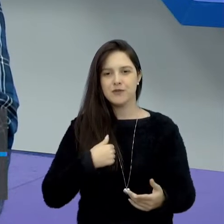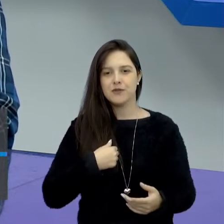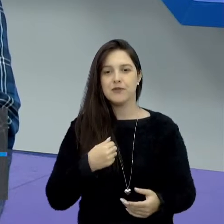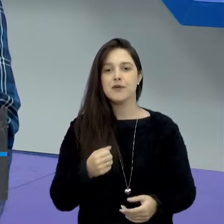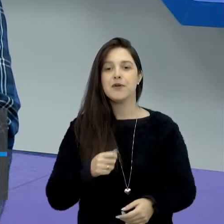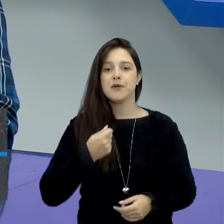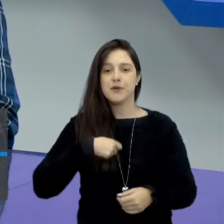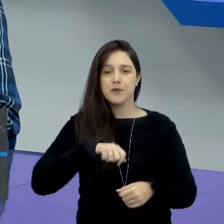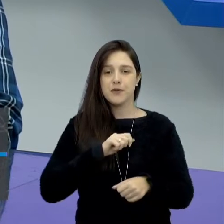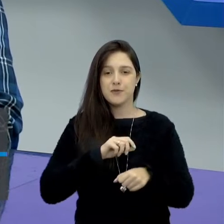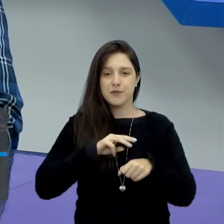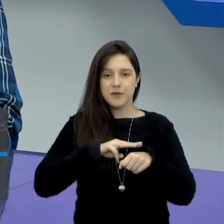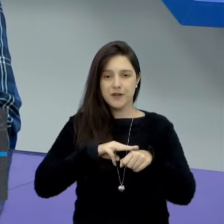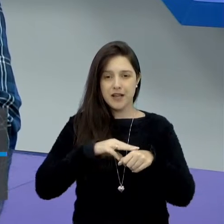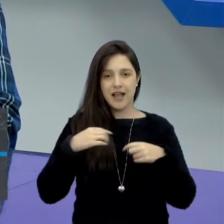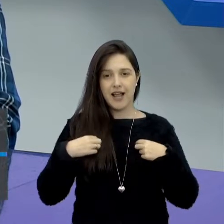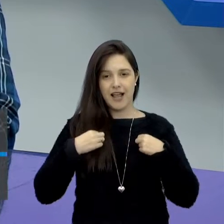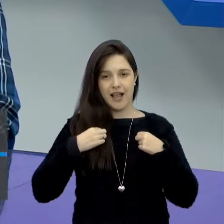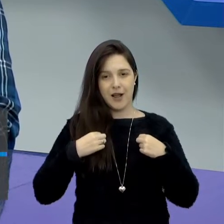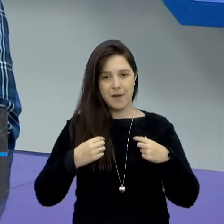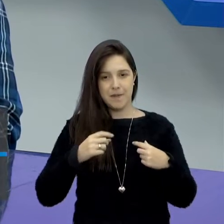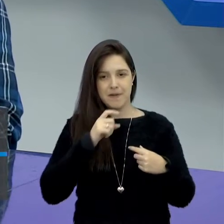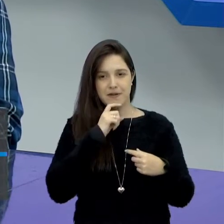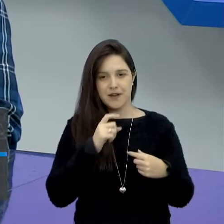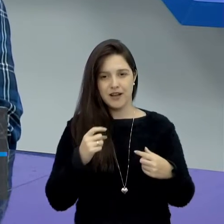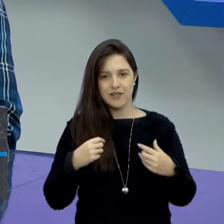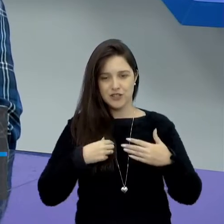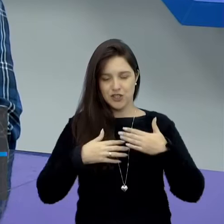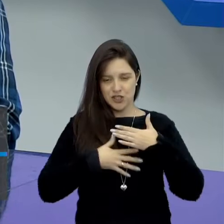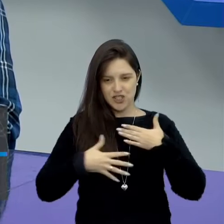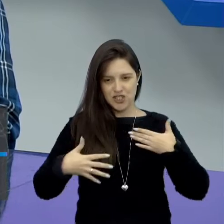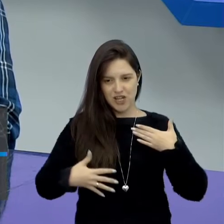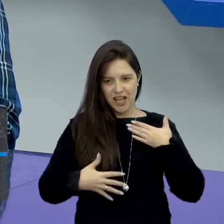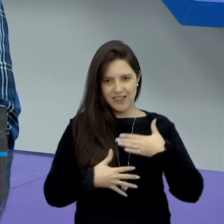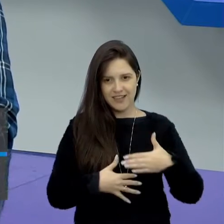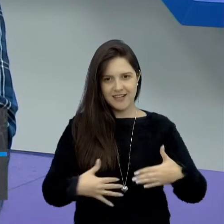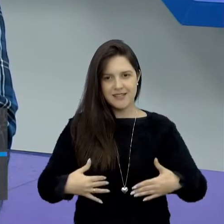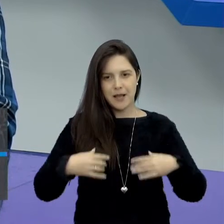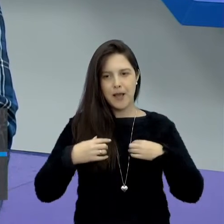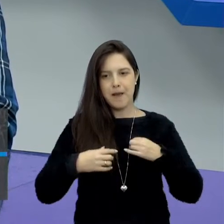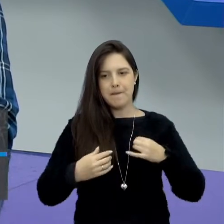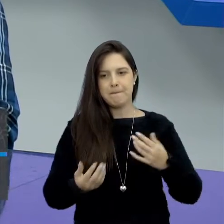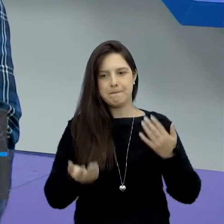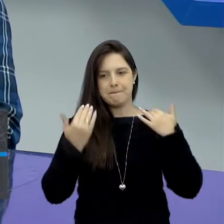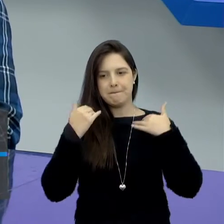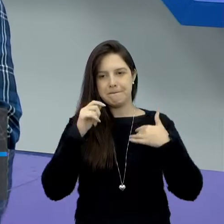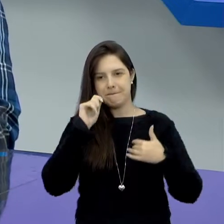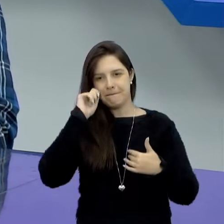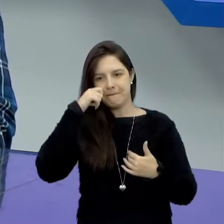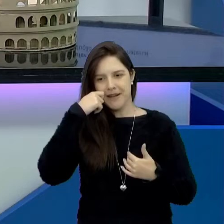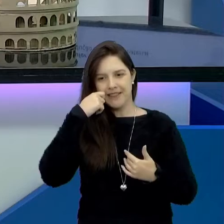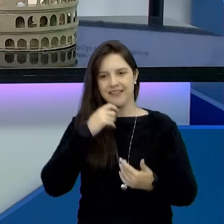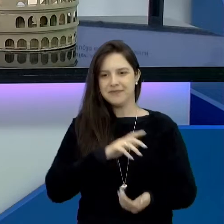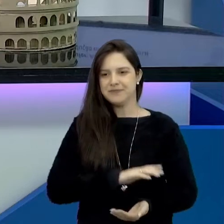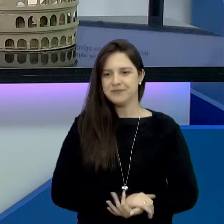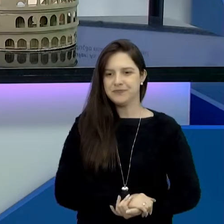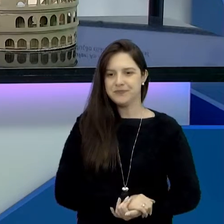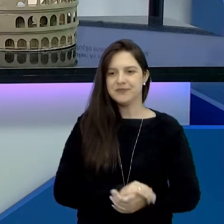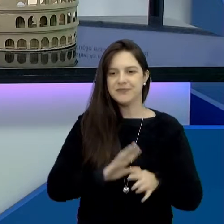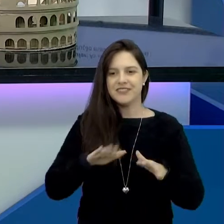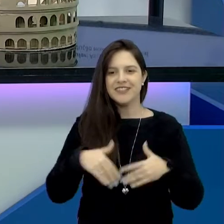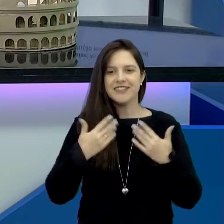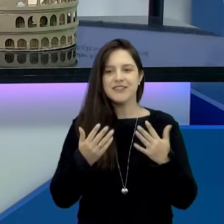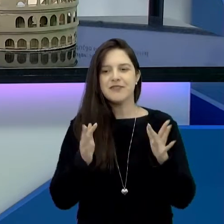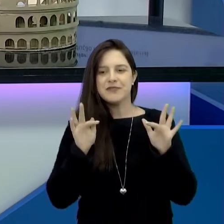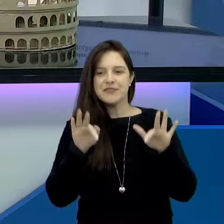homem mestiço, estou com uma camisa de manga longa xadrez e uma camiseta preta. Isso aí. E finalmente,